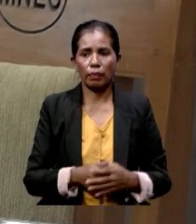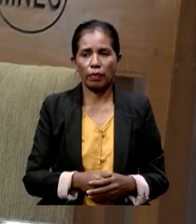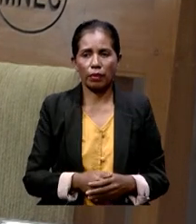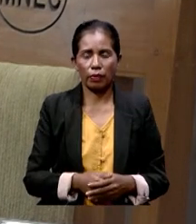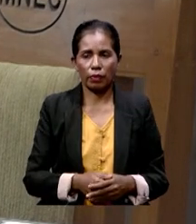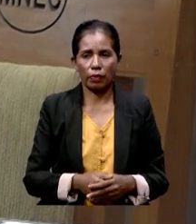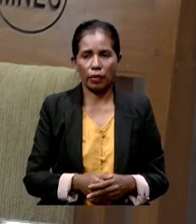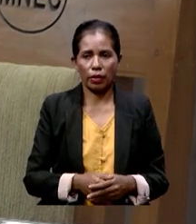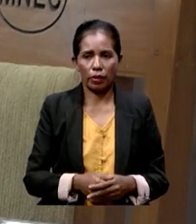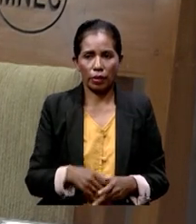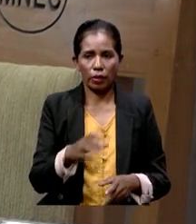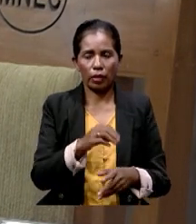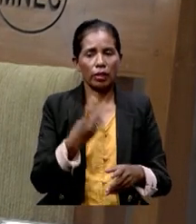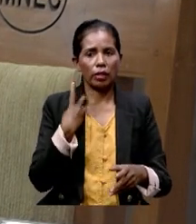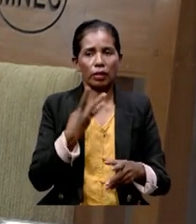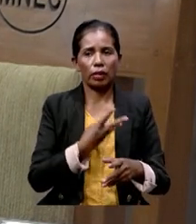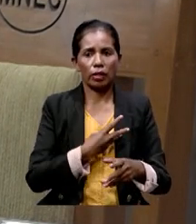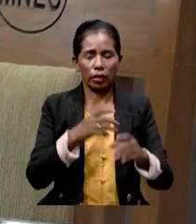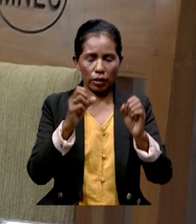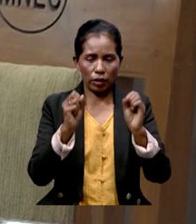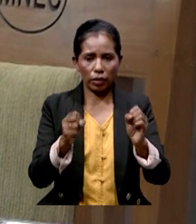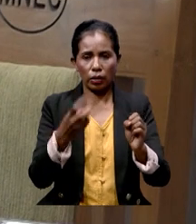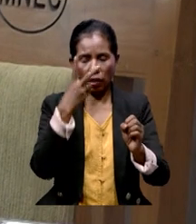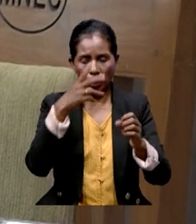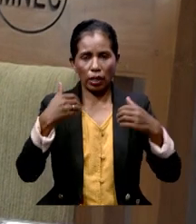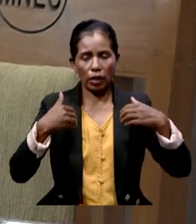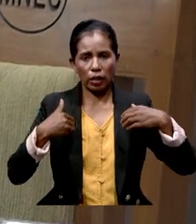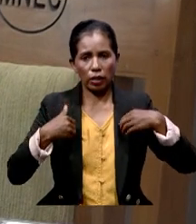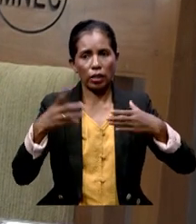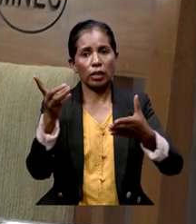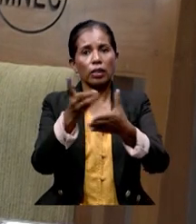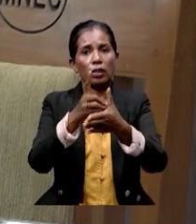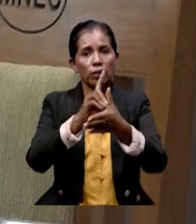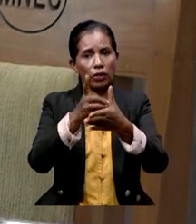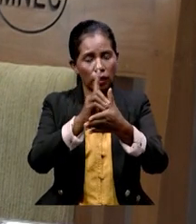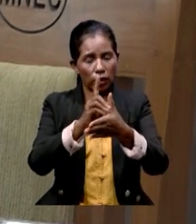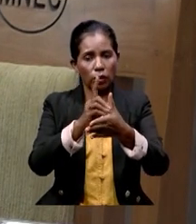haja, comece a haver dicionários de português.